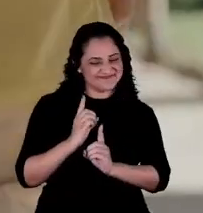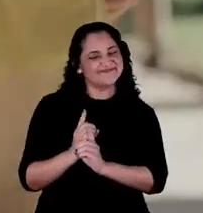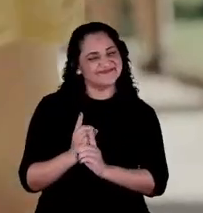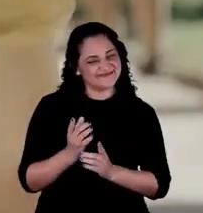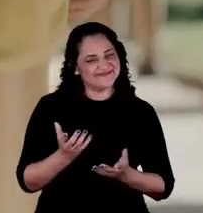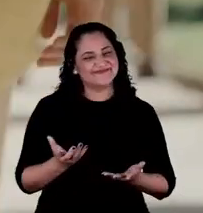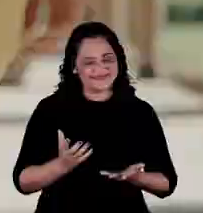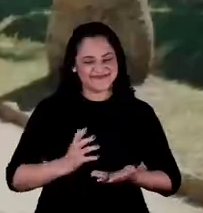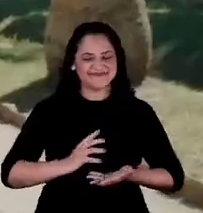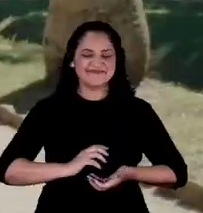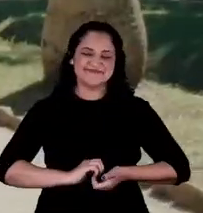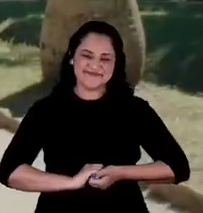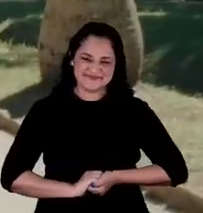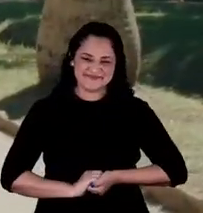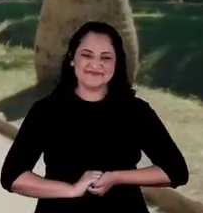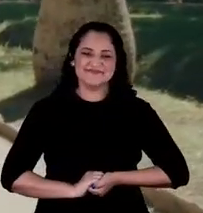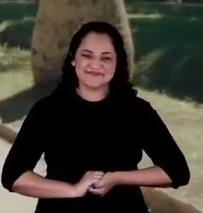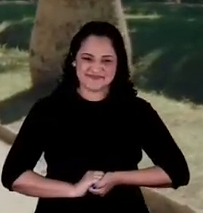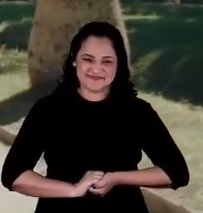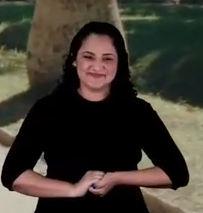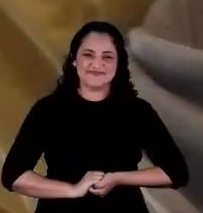e gera encontros